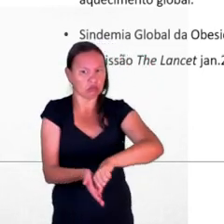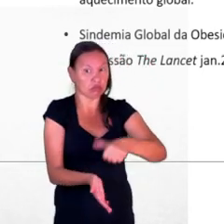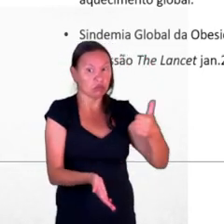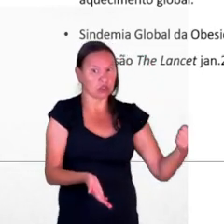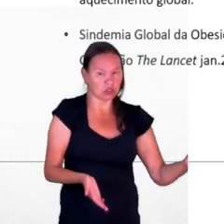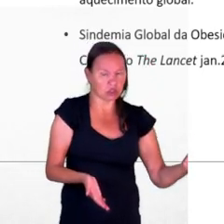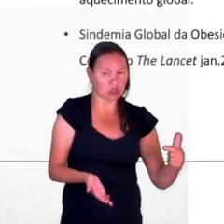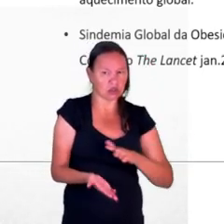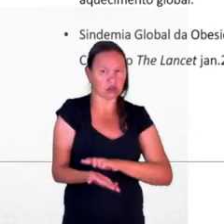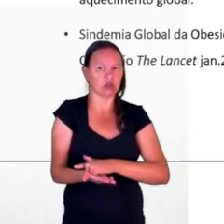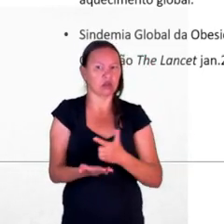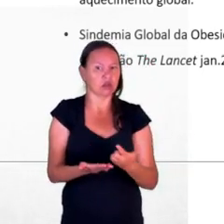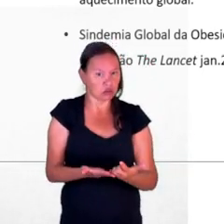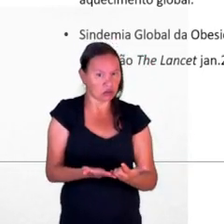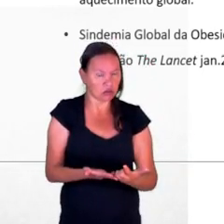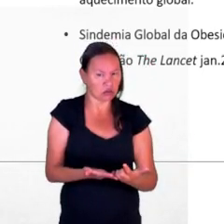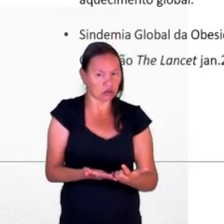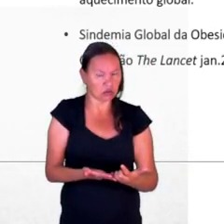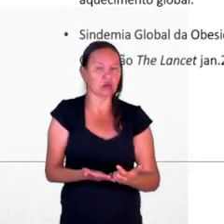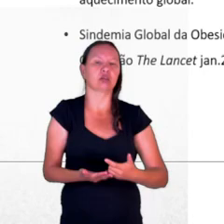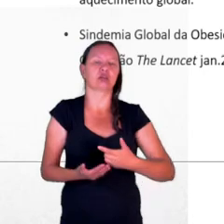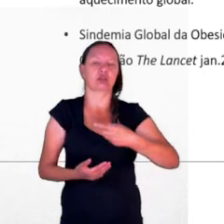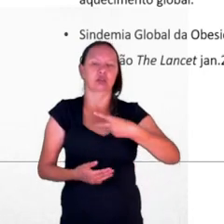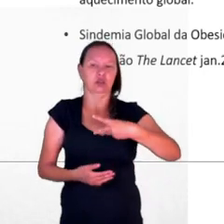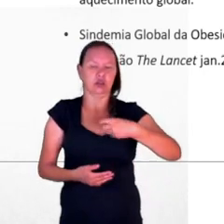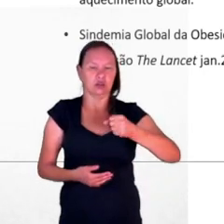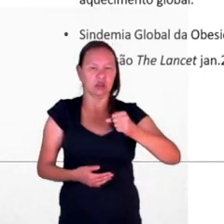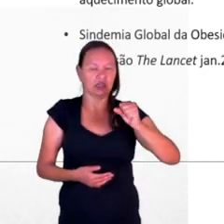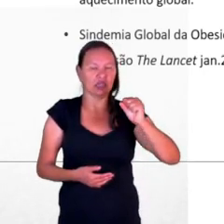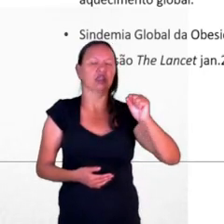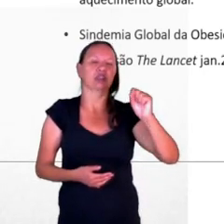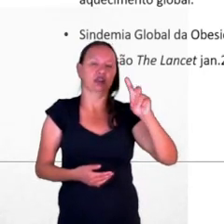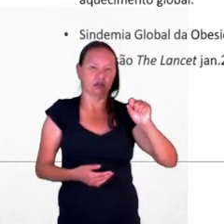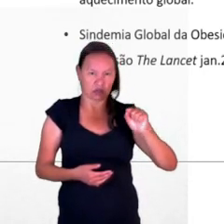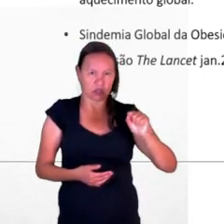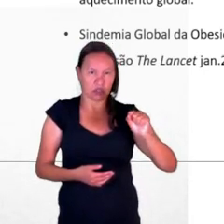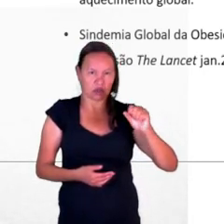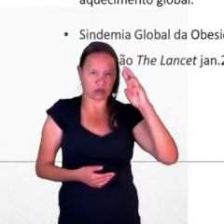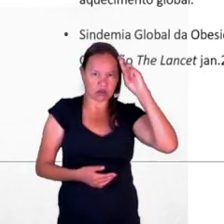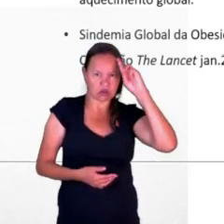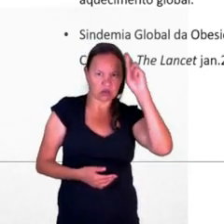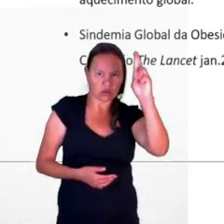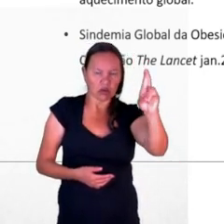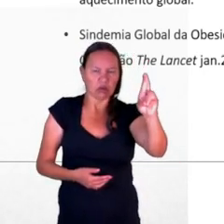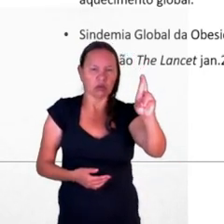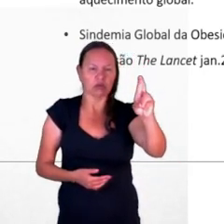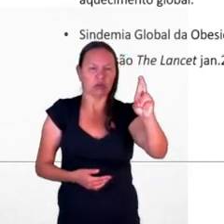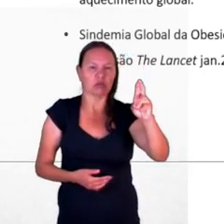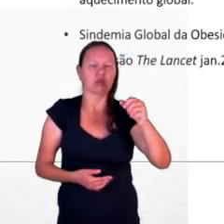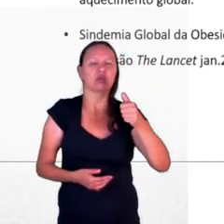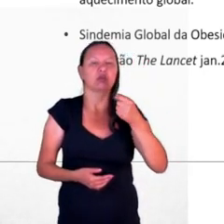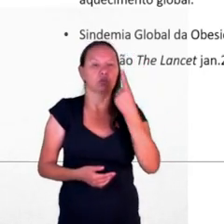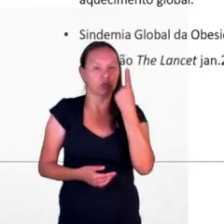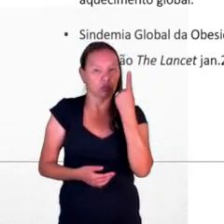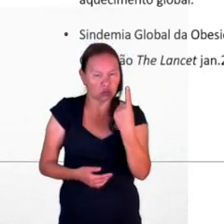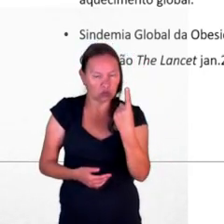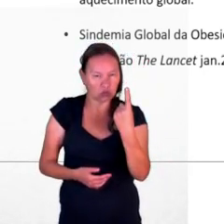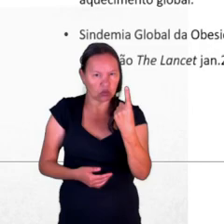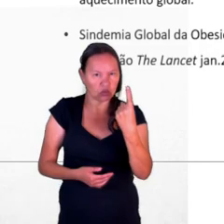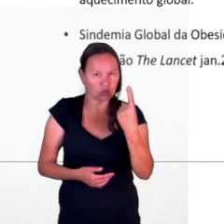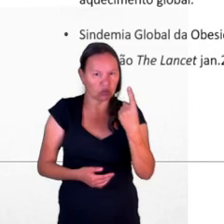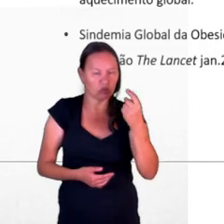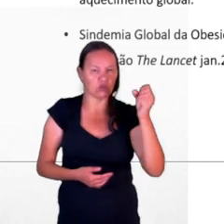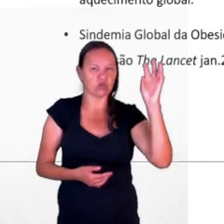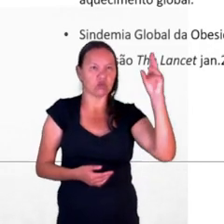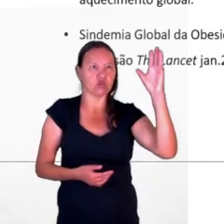de lanet no 2019 Janeiro são responsáveis por 1/3 dos gases de